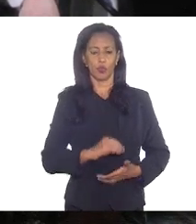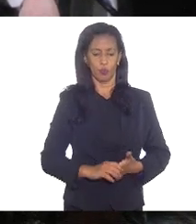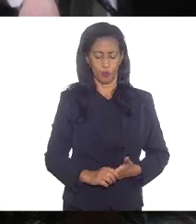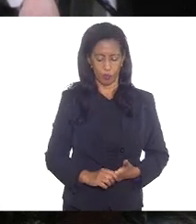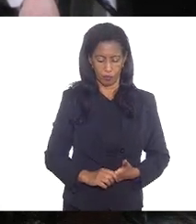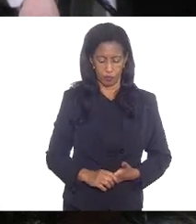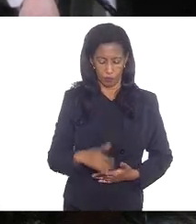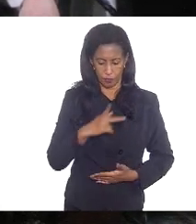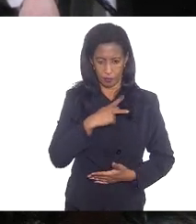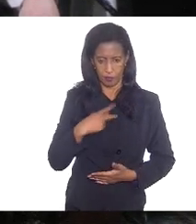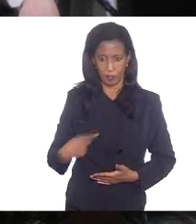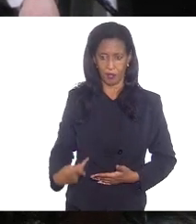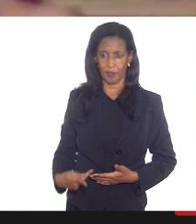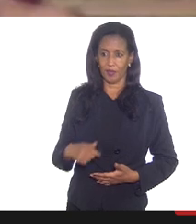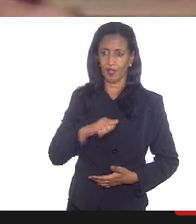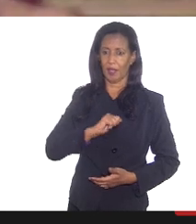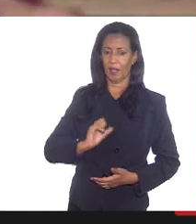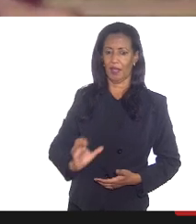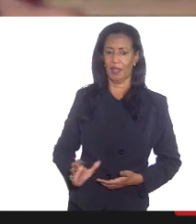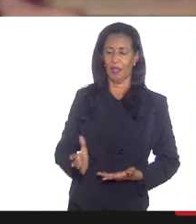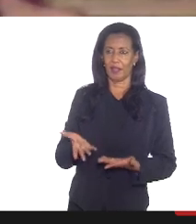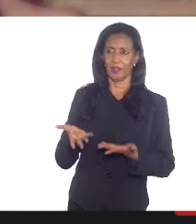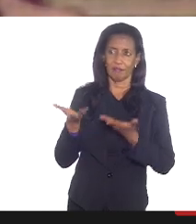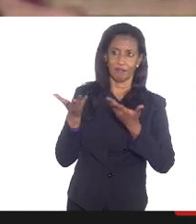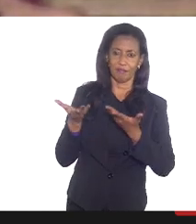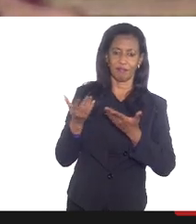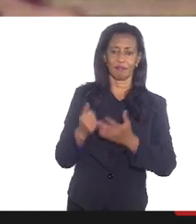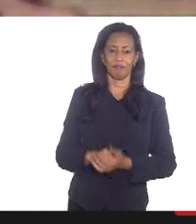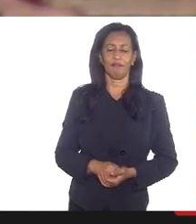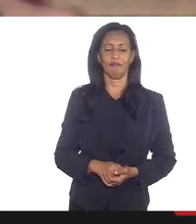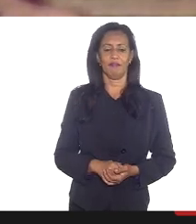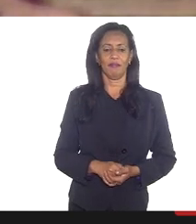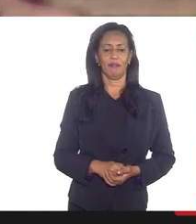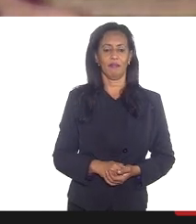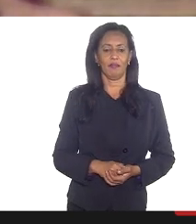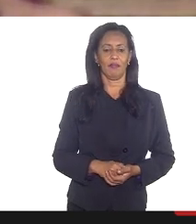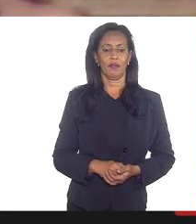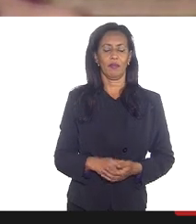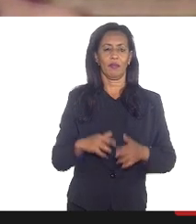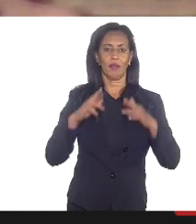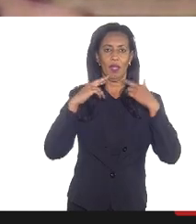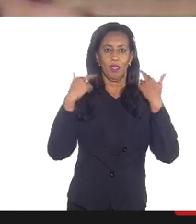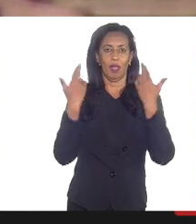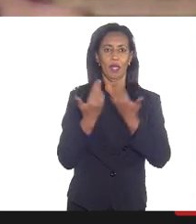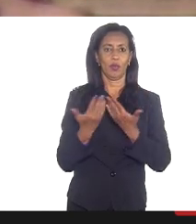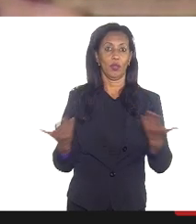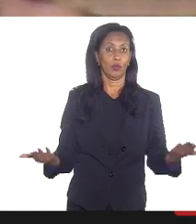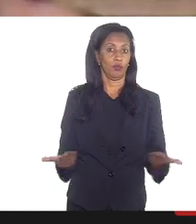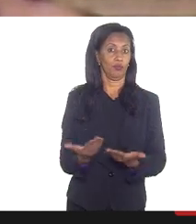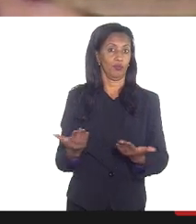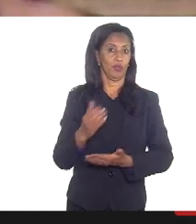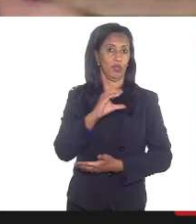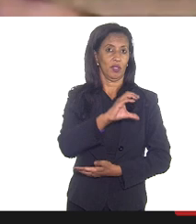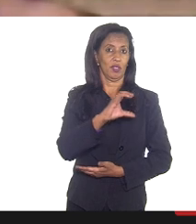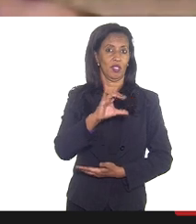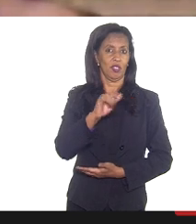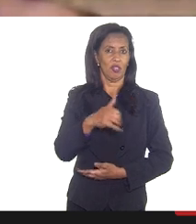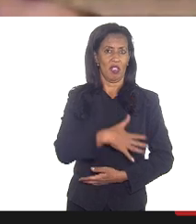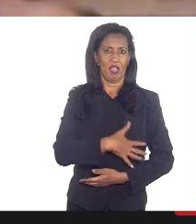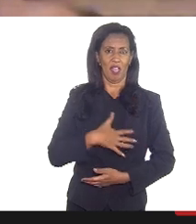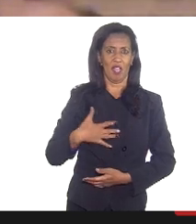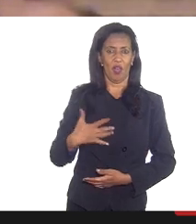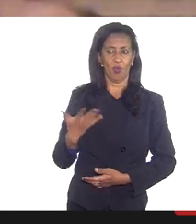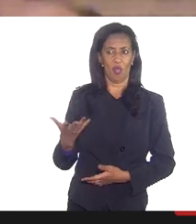Presidente André Siciliano, só reforçar a sua menção à sessão de hoje da CCJ e a honra de compor